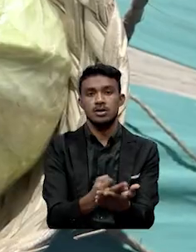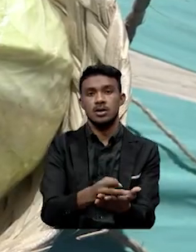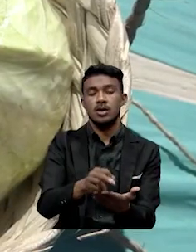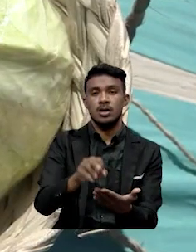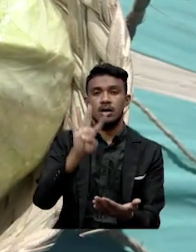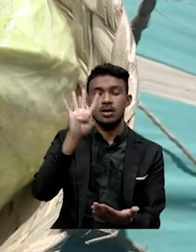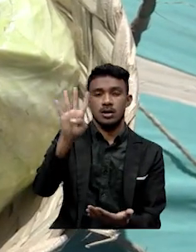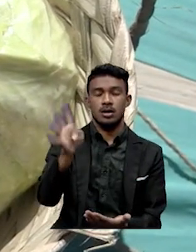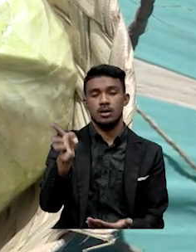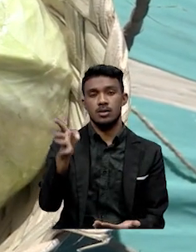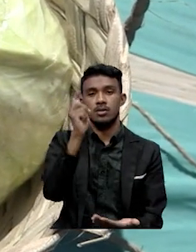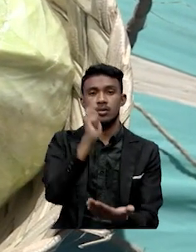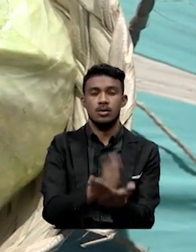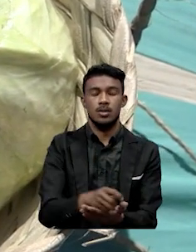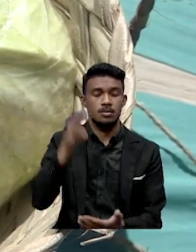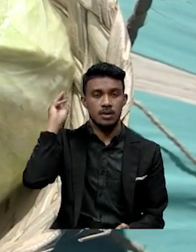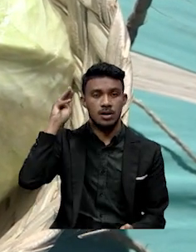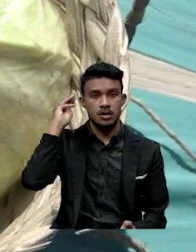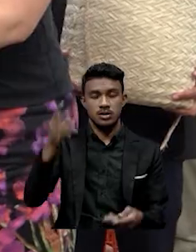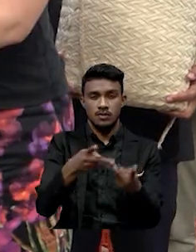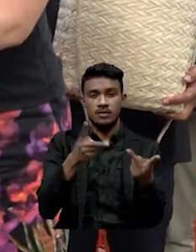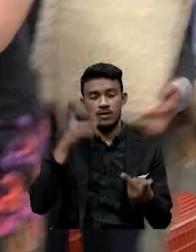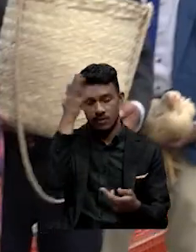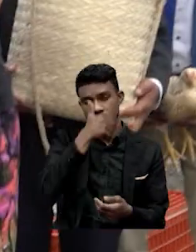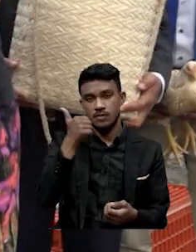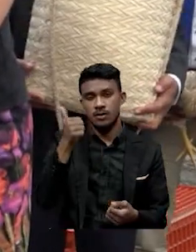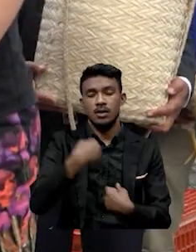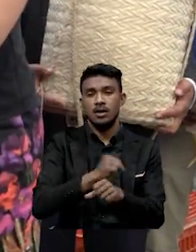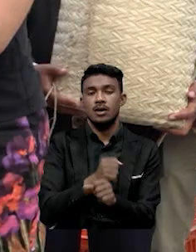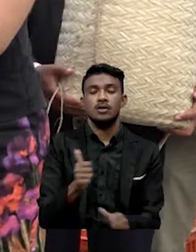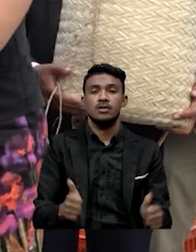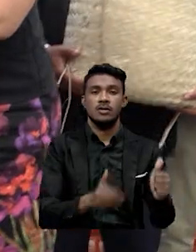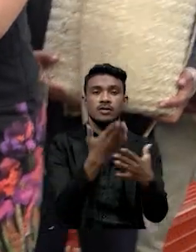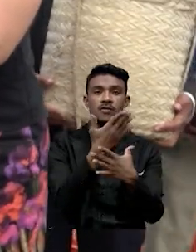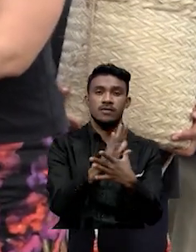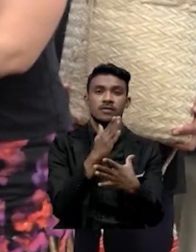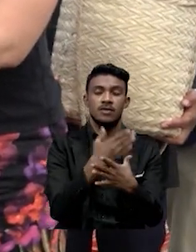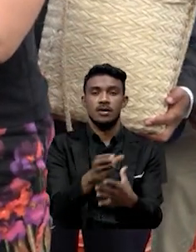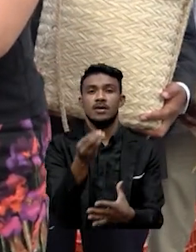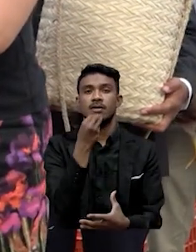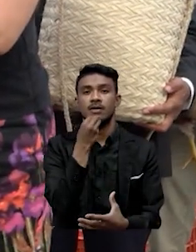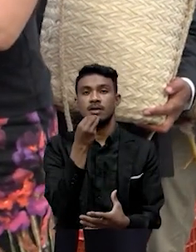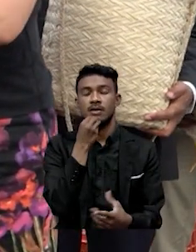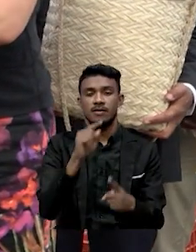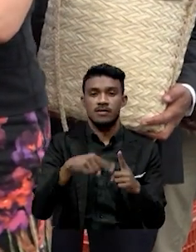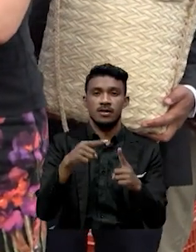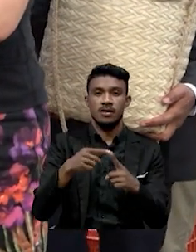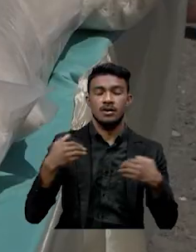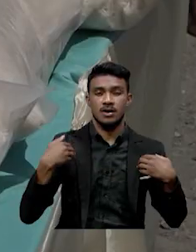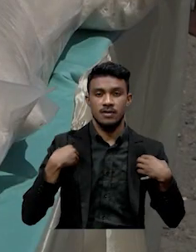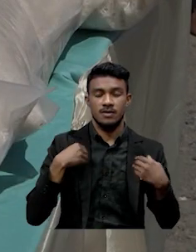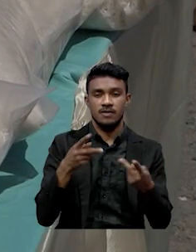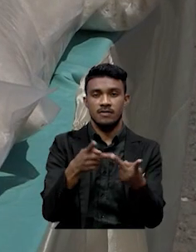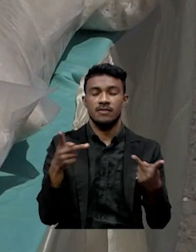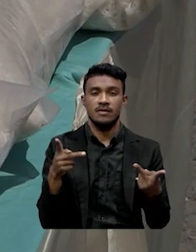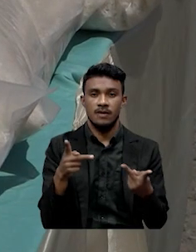Hatnulu, ba Ministério do Turismo, Comércio e Indústria, onde implementa programa Cesta Básica. Enquanto o programa Cesta